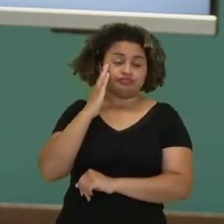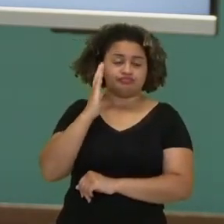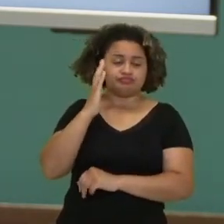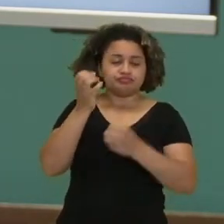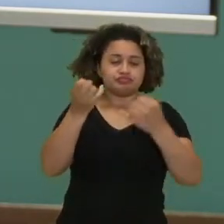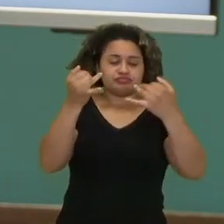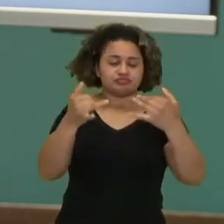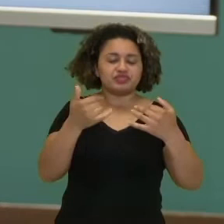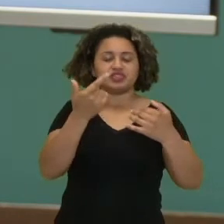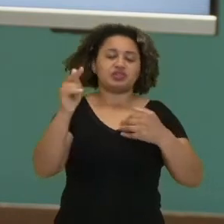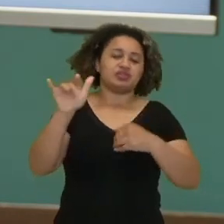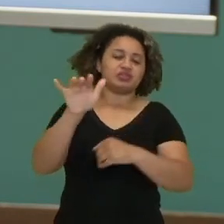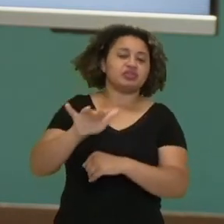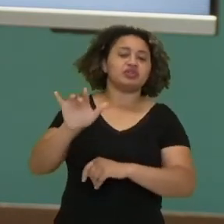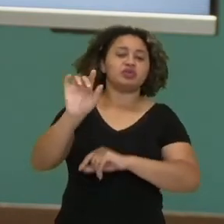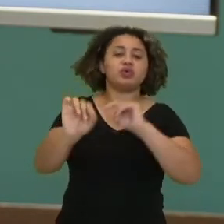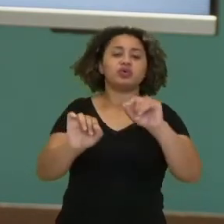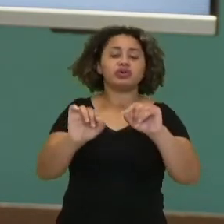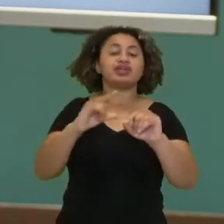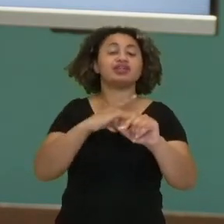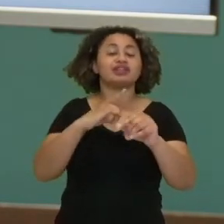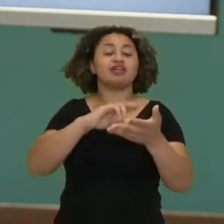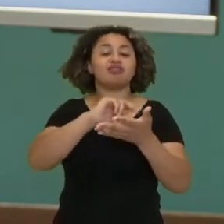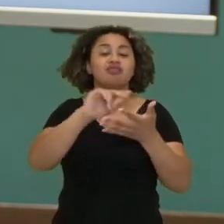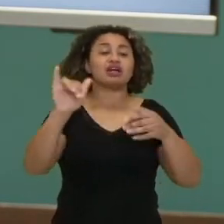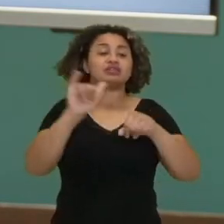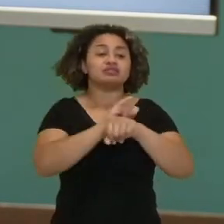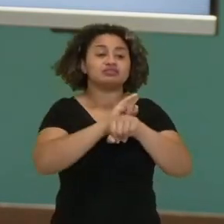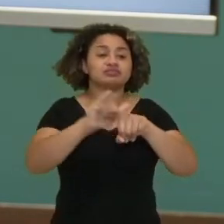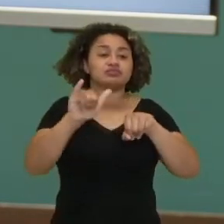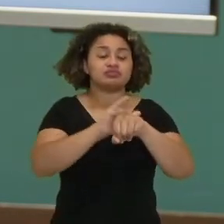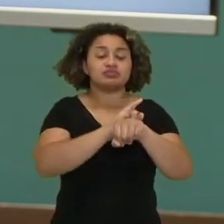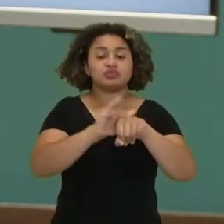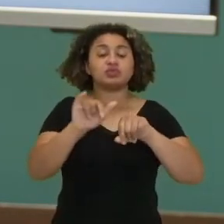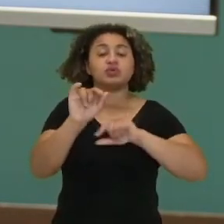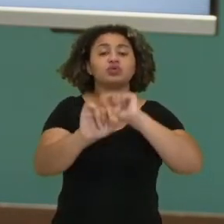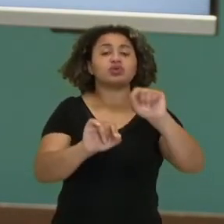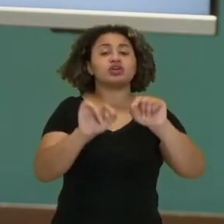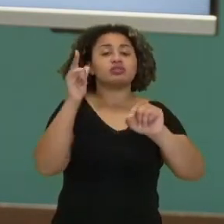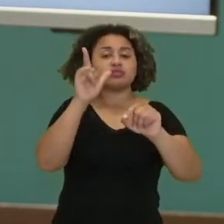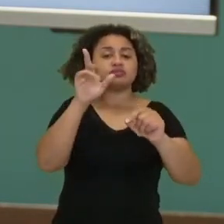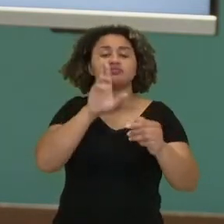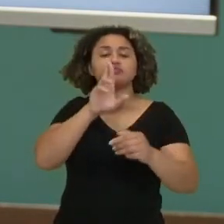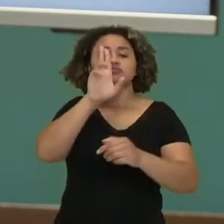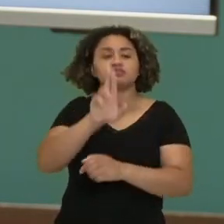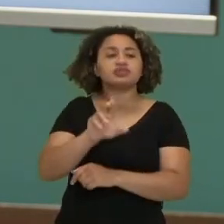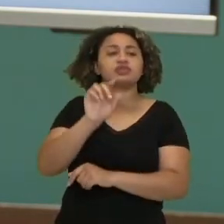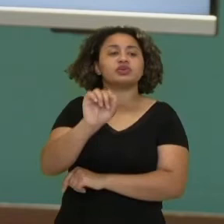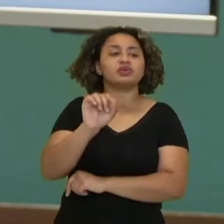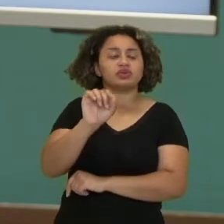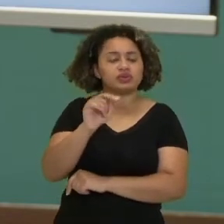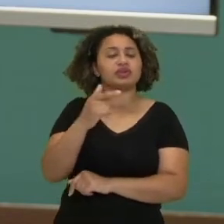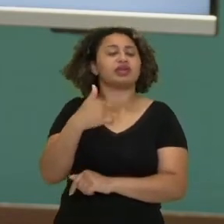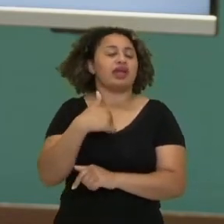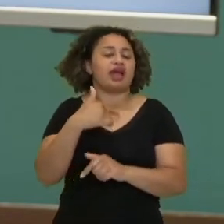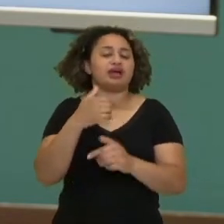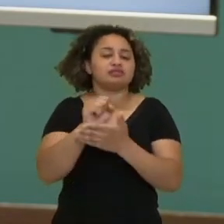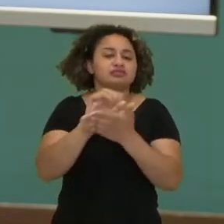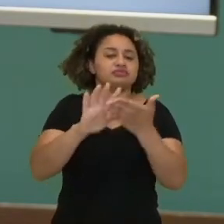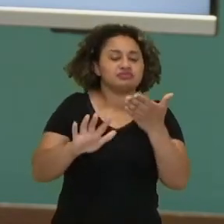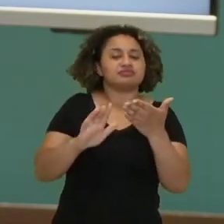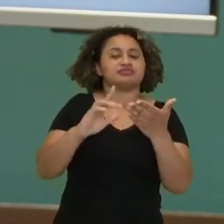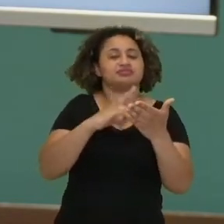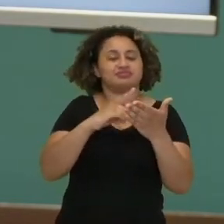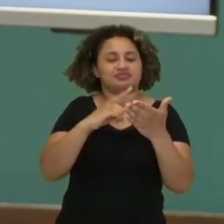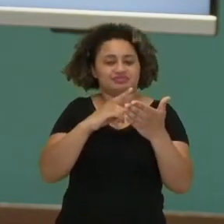falei em outras situações, que existem várias estratégias para resolvermos os exercícios